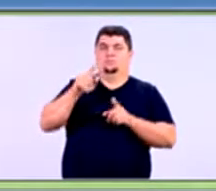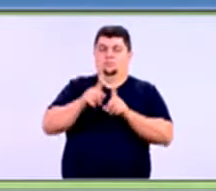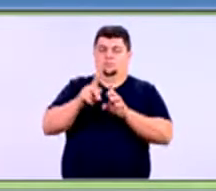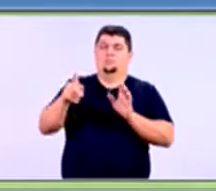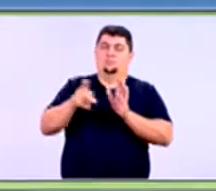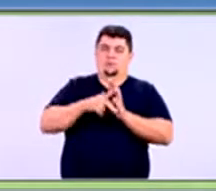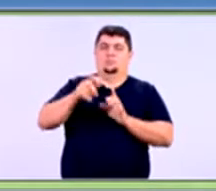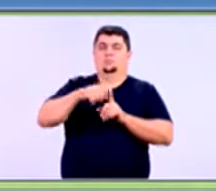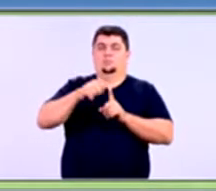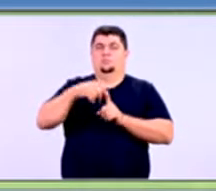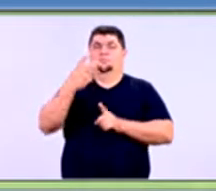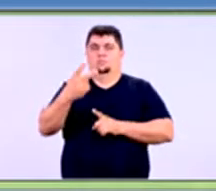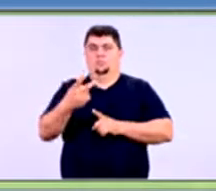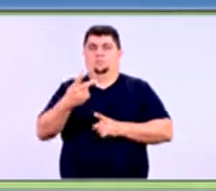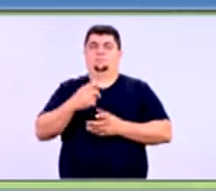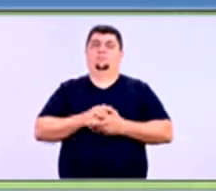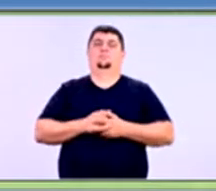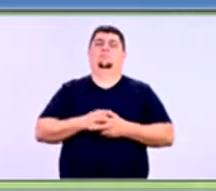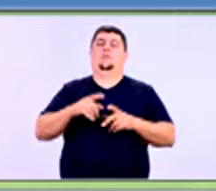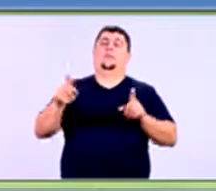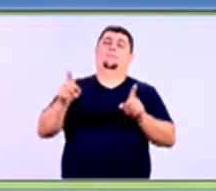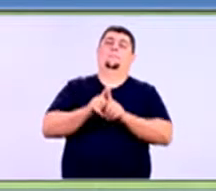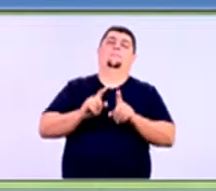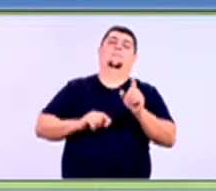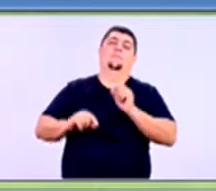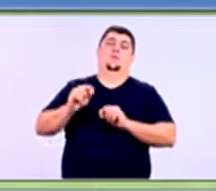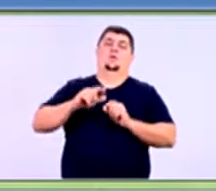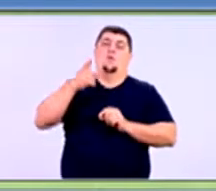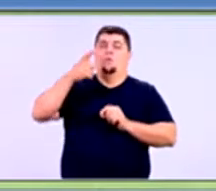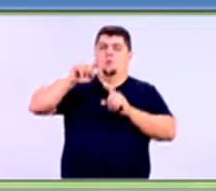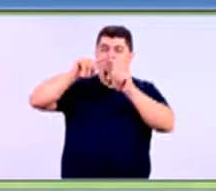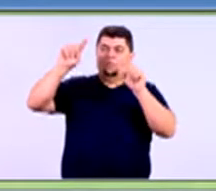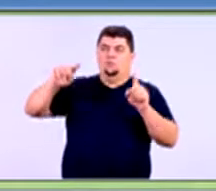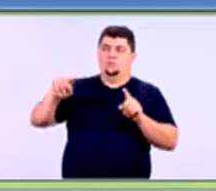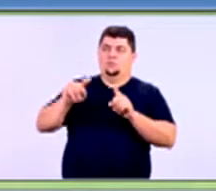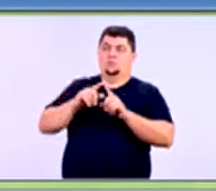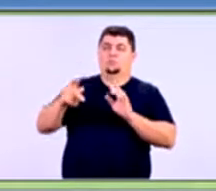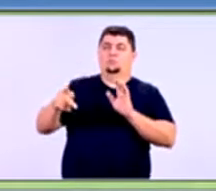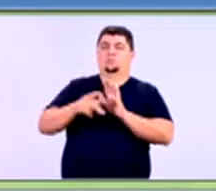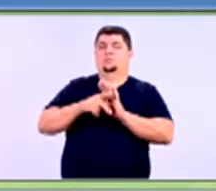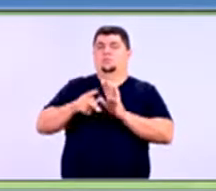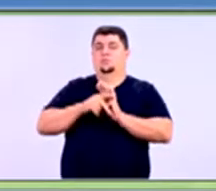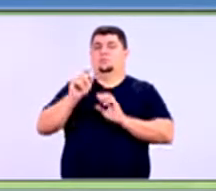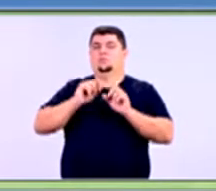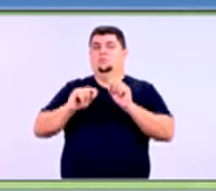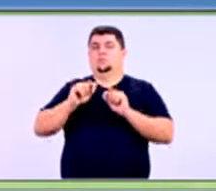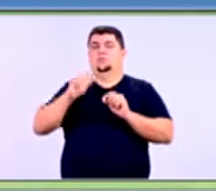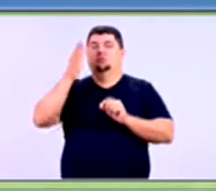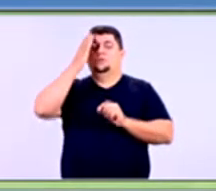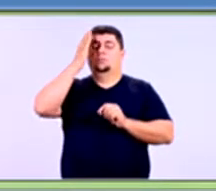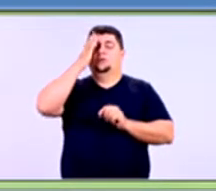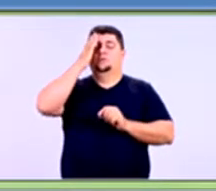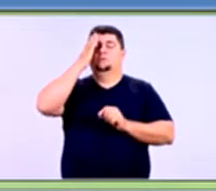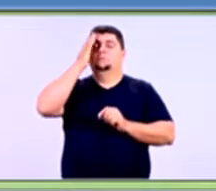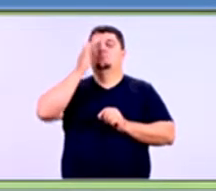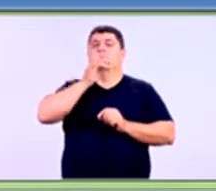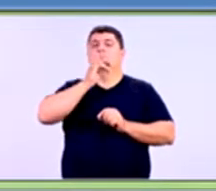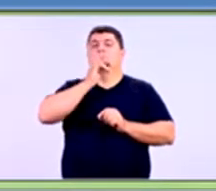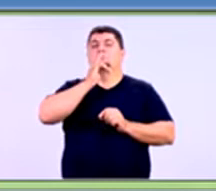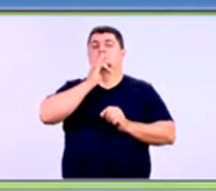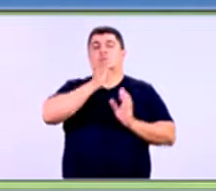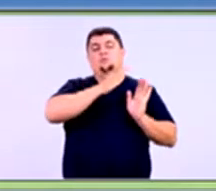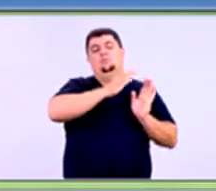2 meses. E ainda, a outra expressão que nós temos é para determinar, a partir